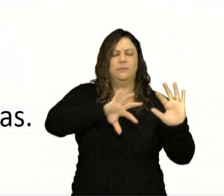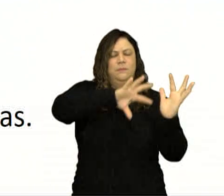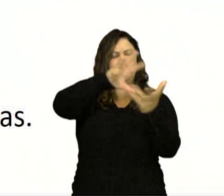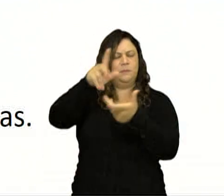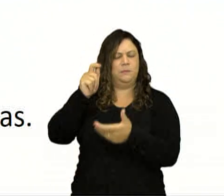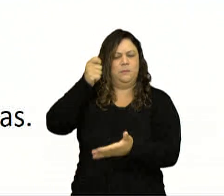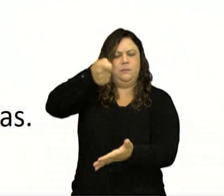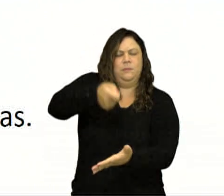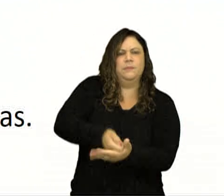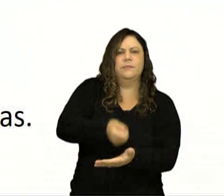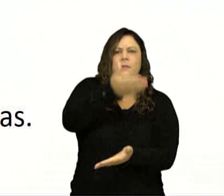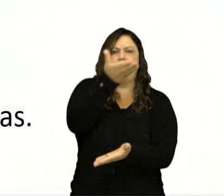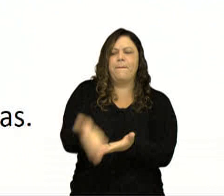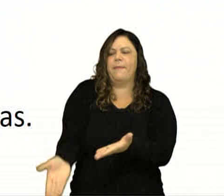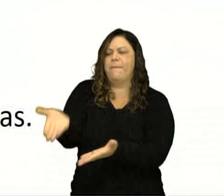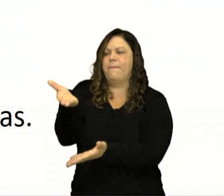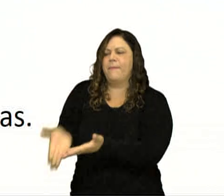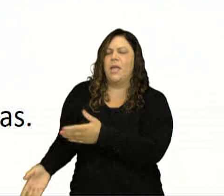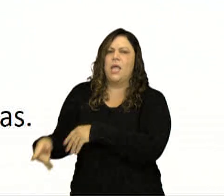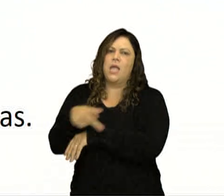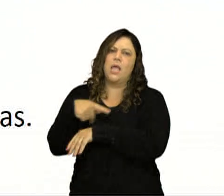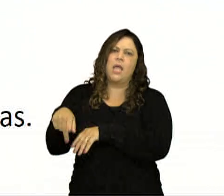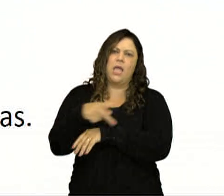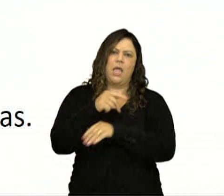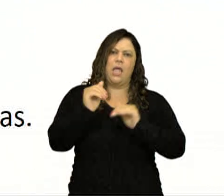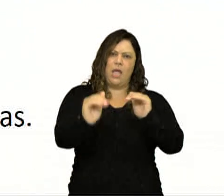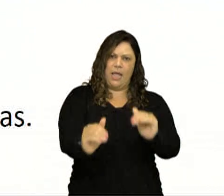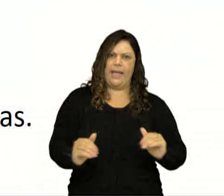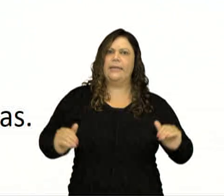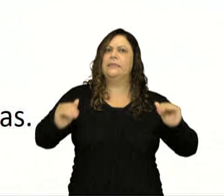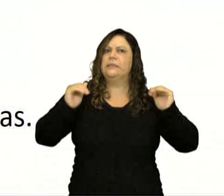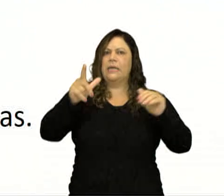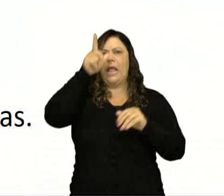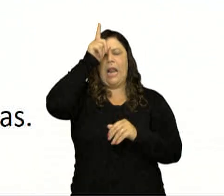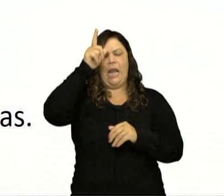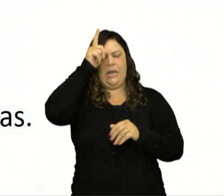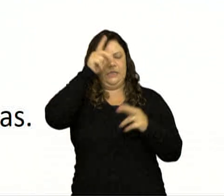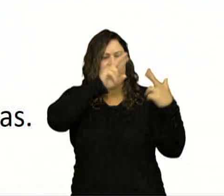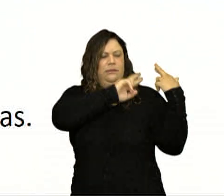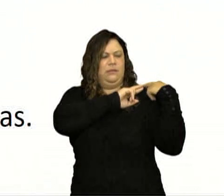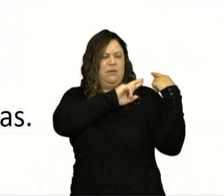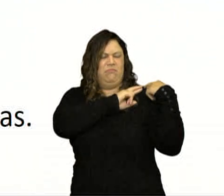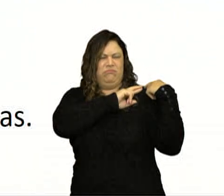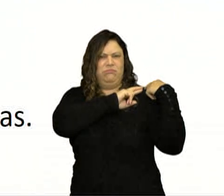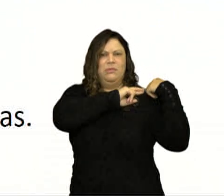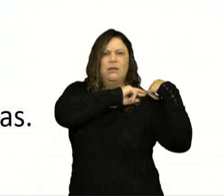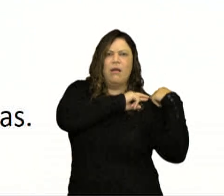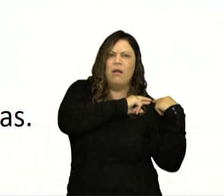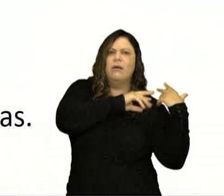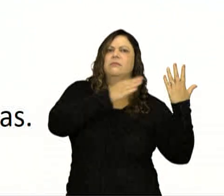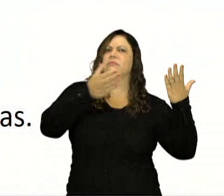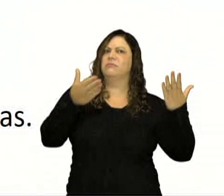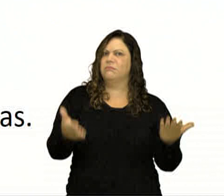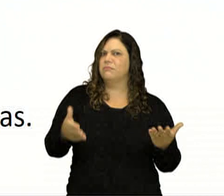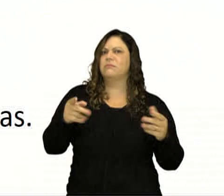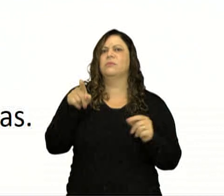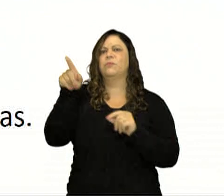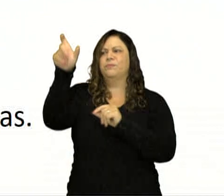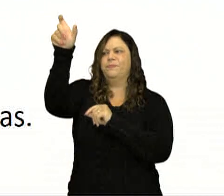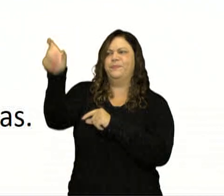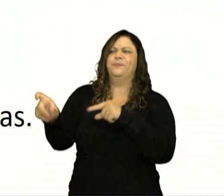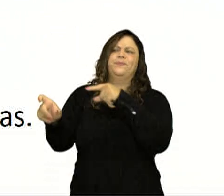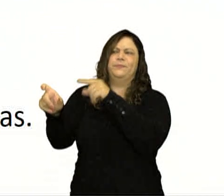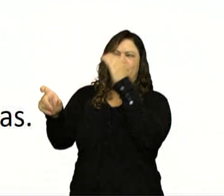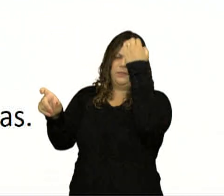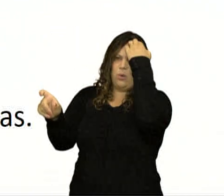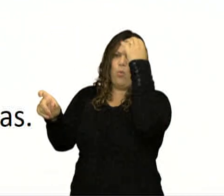inúmeras sanções, principalmente a Alemanha, que foi pesadamente responsabilizada como a grande causadora